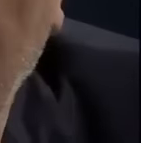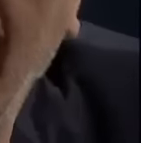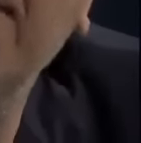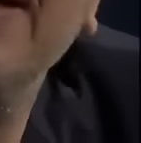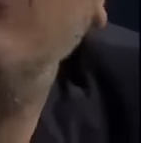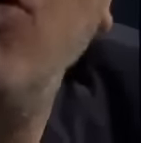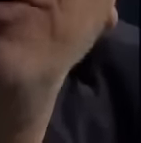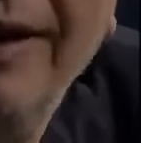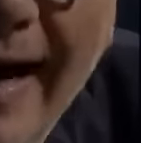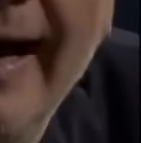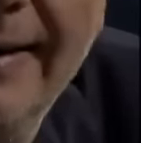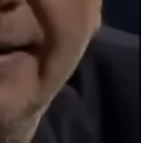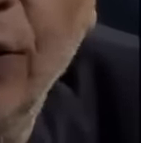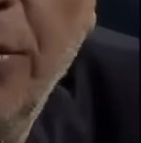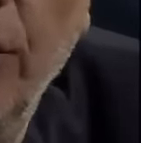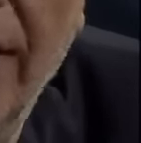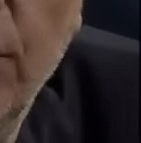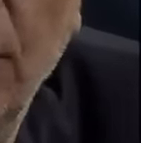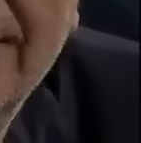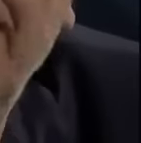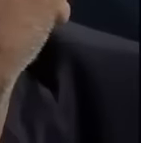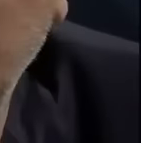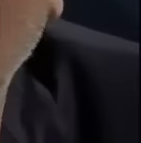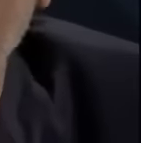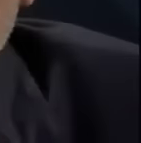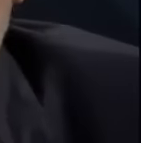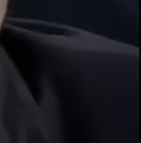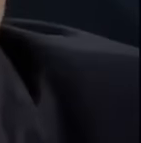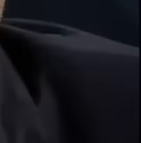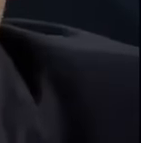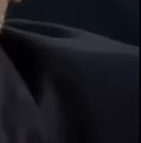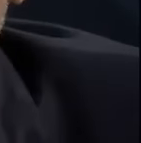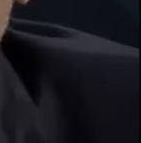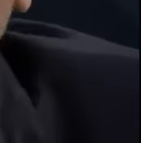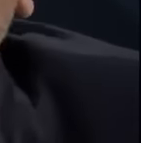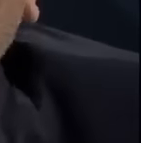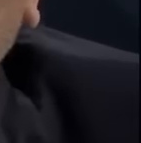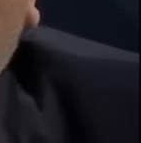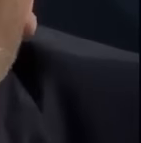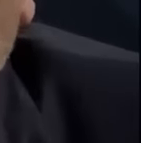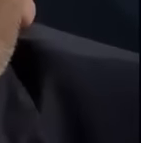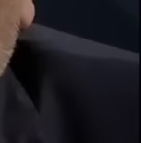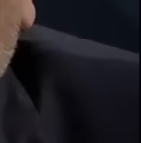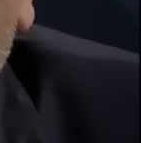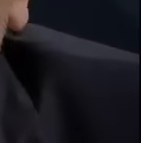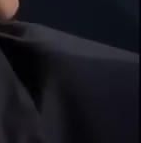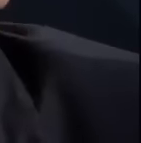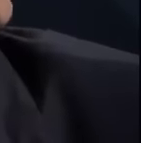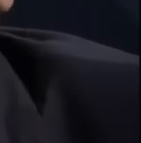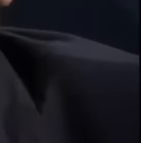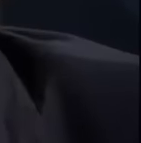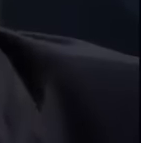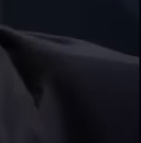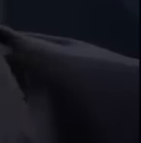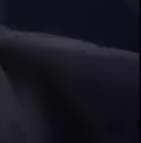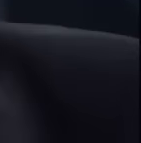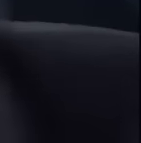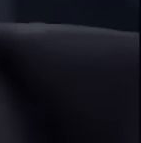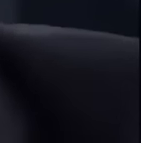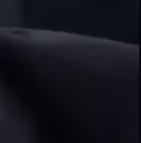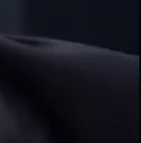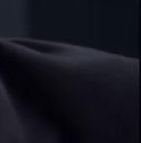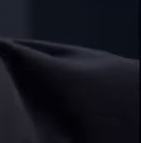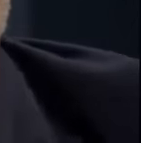asfalto. A minha convidada do Provocações apostou na educação para furar o ódio, levando esperança